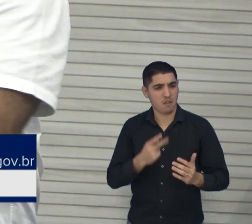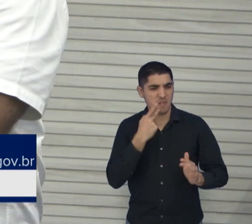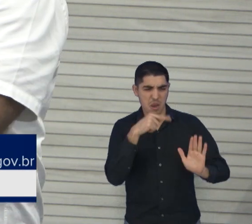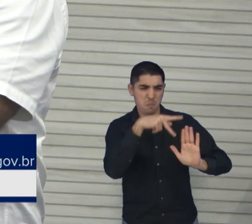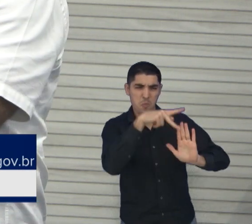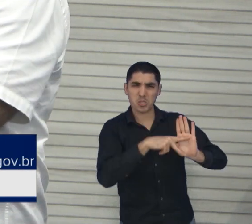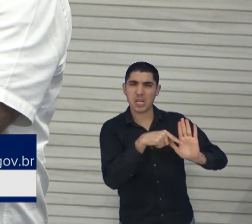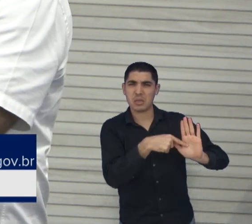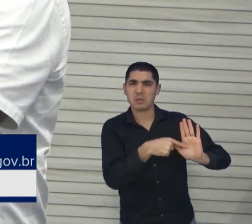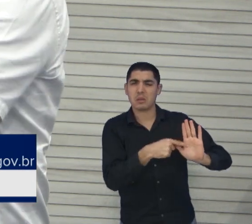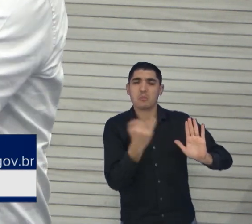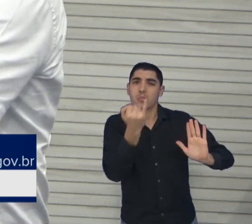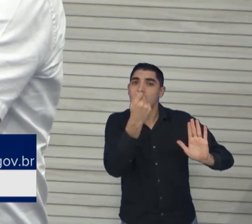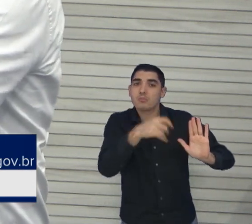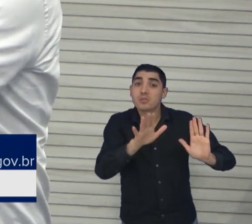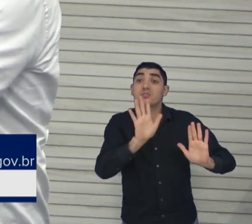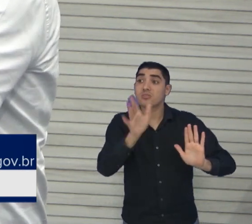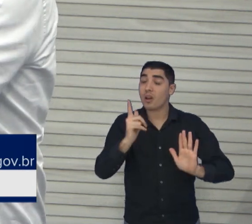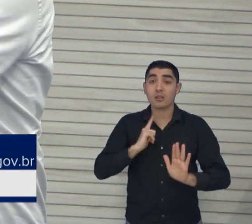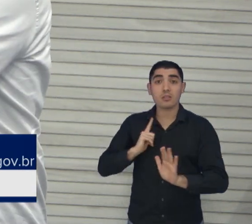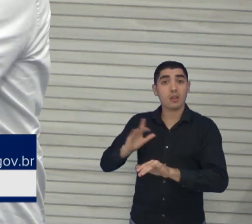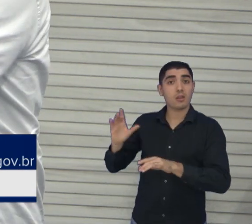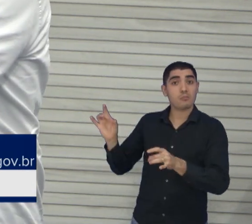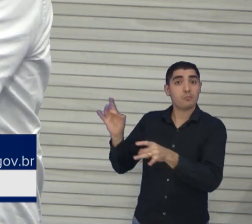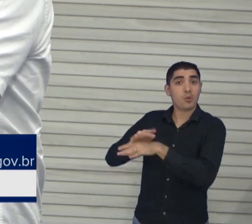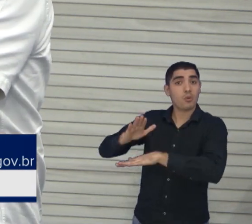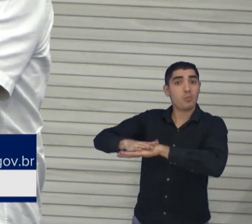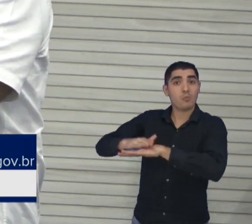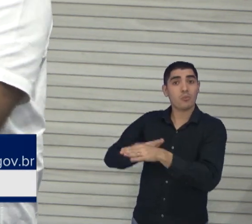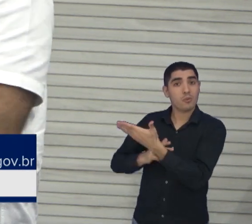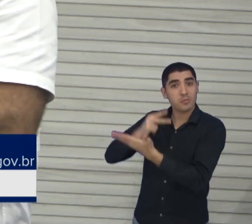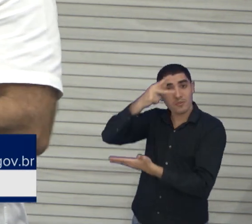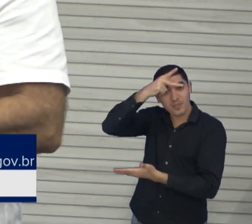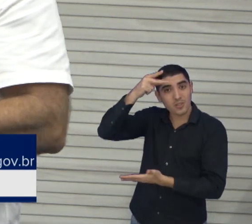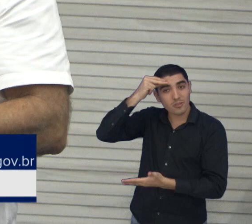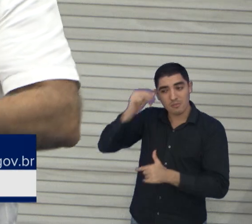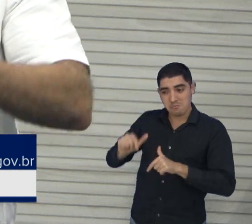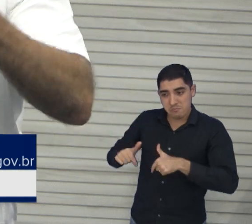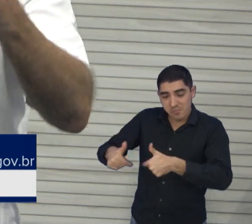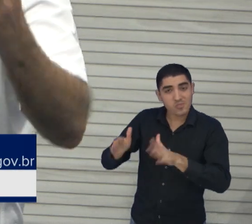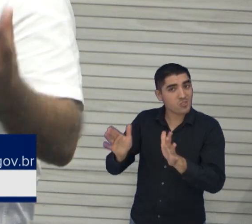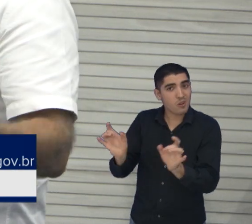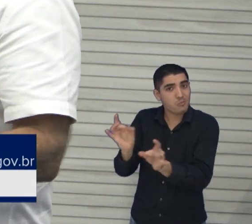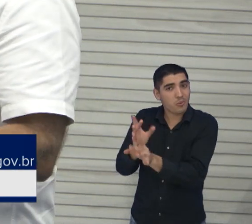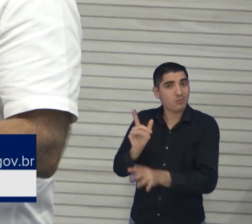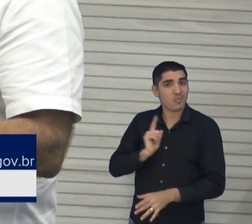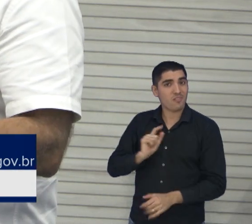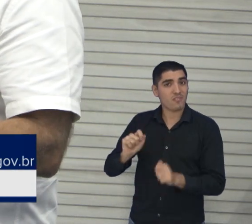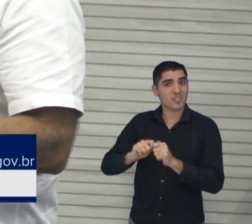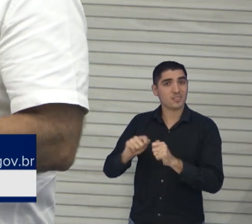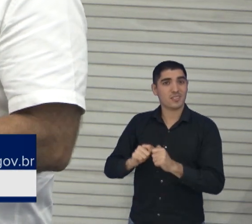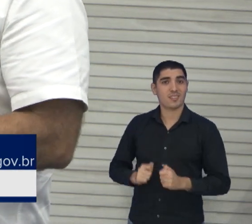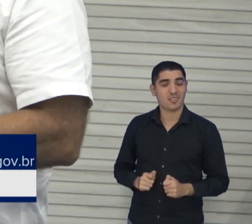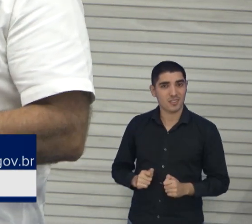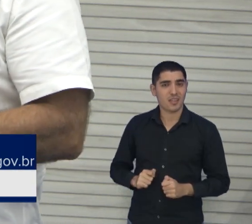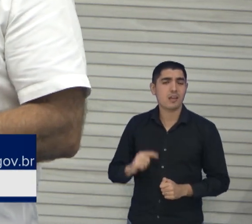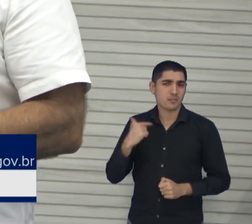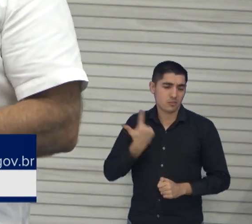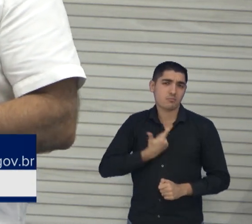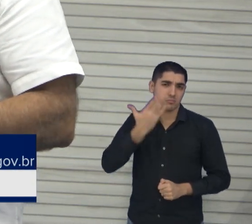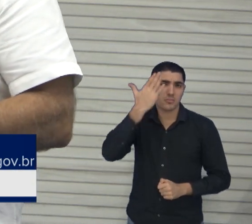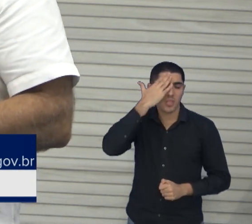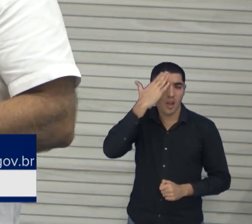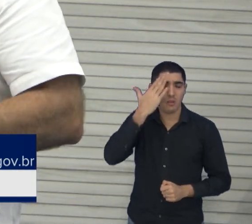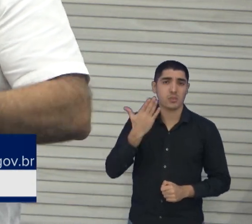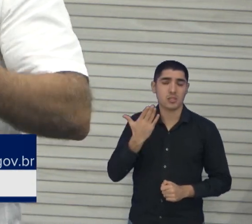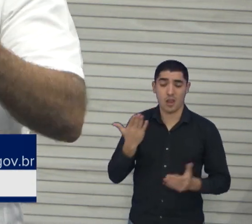se já tem orçamento e já tem políticas públicas sendo tratadas para esse trabalho, né? Então, a gente entende o momento que nós estamos passando,